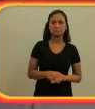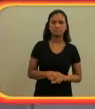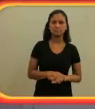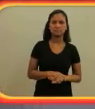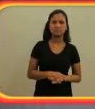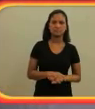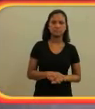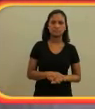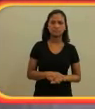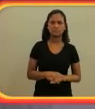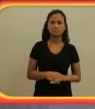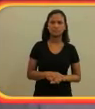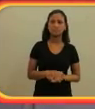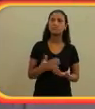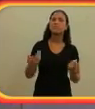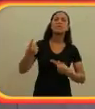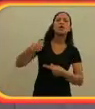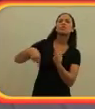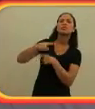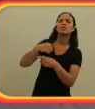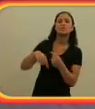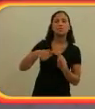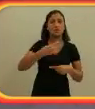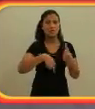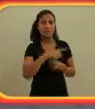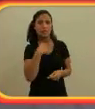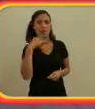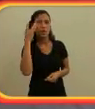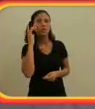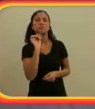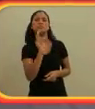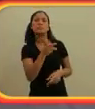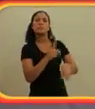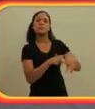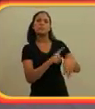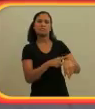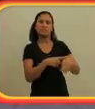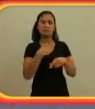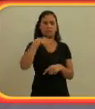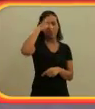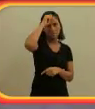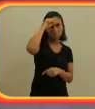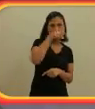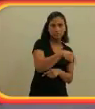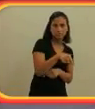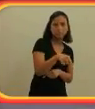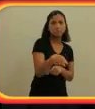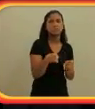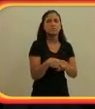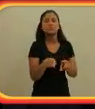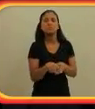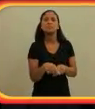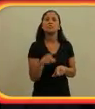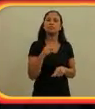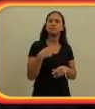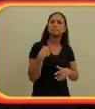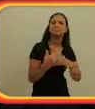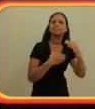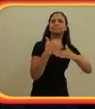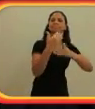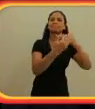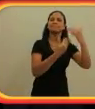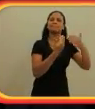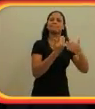pensando na minha alimentação. Alternativas. Alternativas, exato. Então isso, acho que ao mesmo tempo que eu aprendia, ela também. Então a